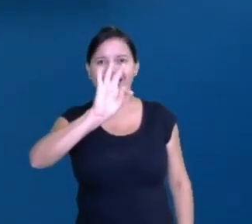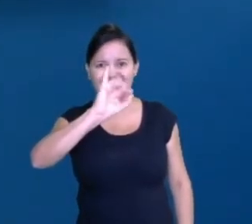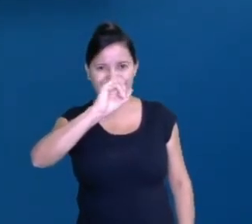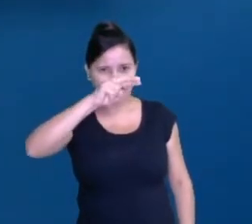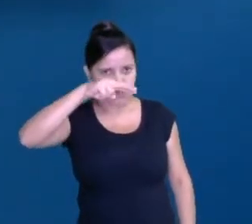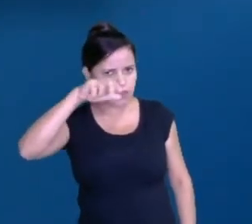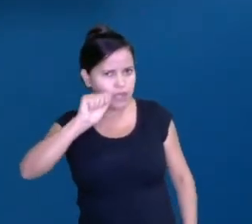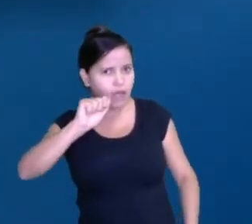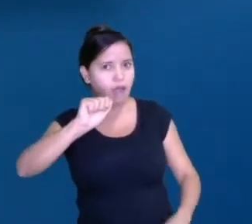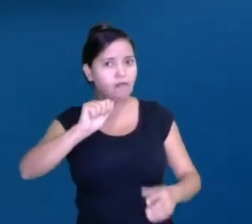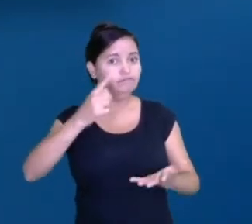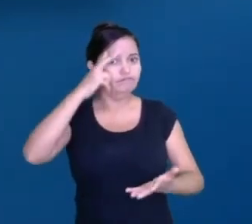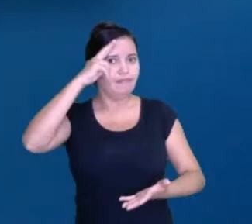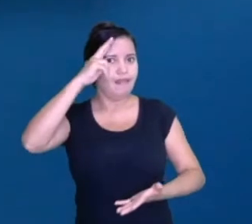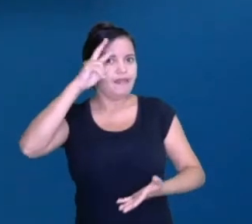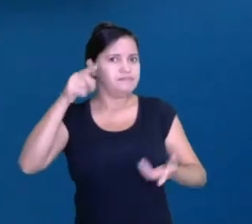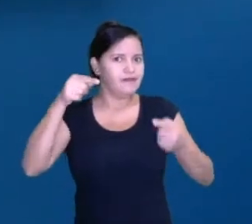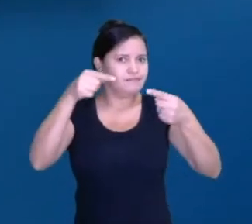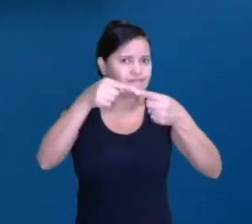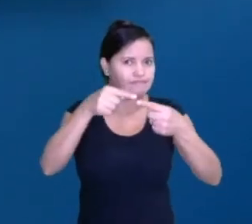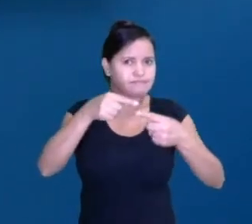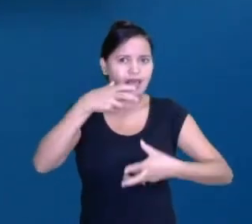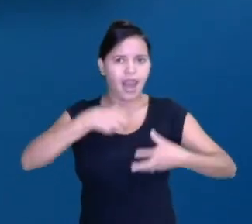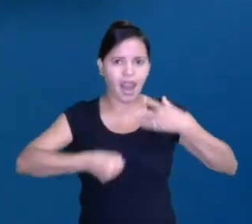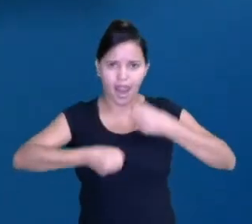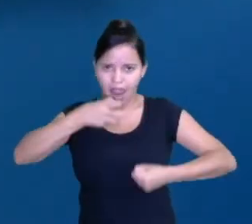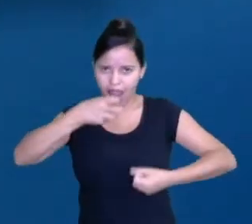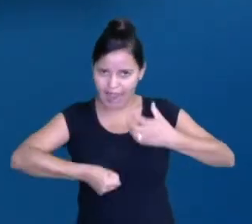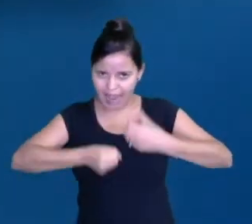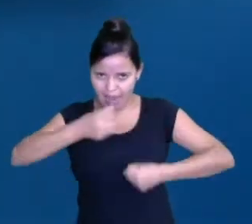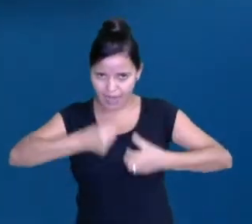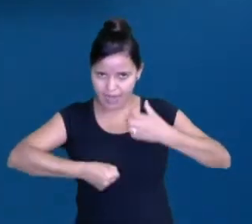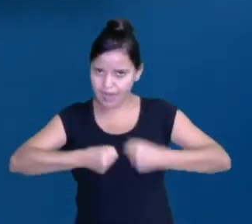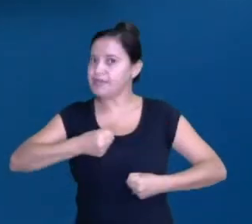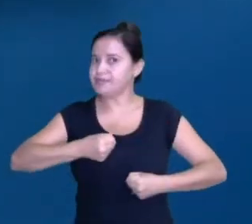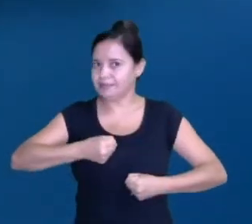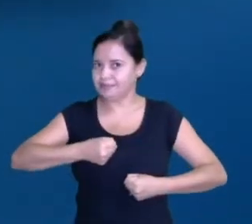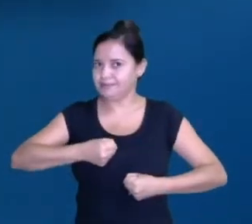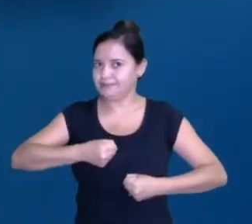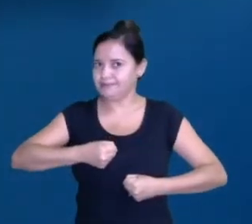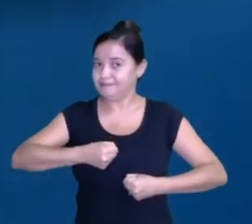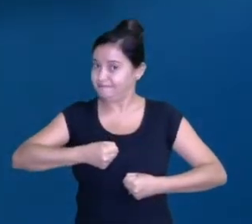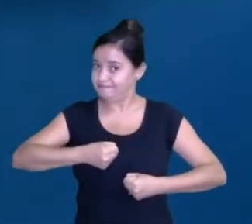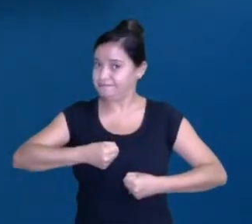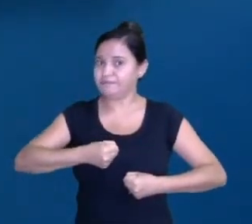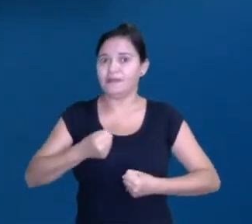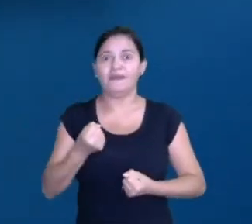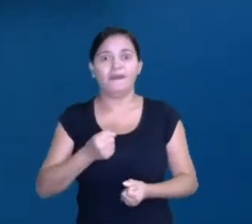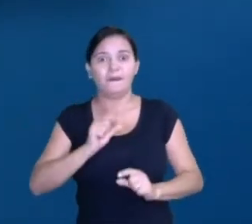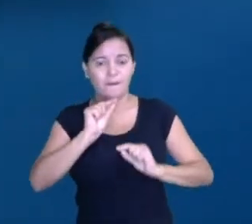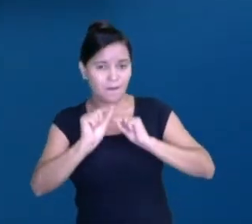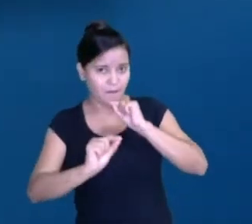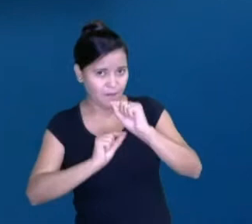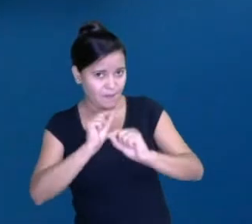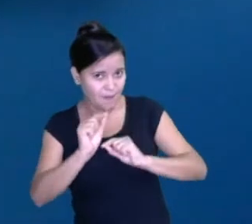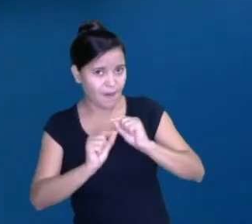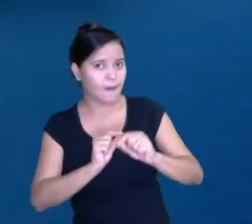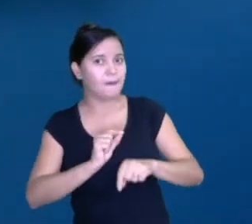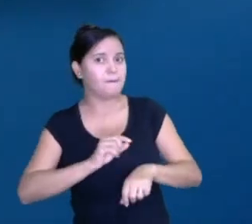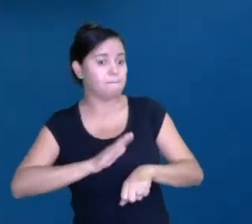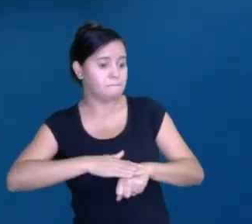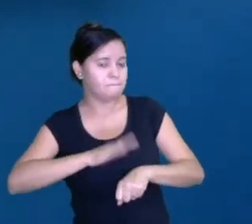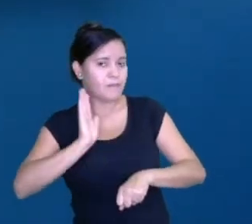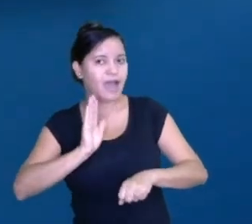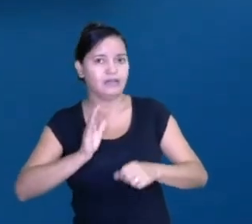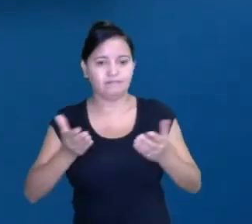Leite. E ele é liberado não mais pela região que a gente chamou justamente de neurohipófise. Ele vai ser agora